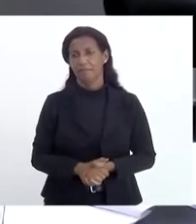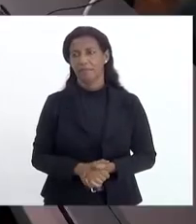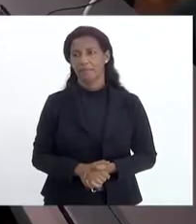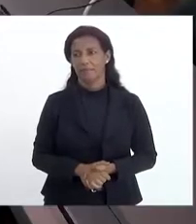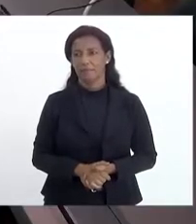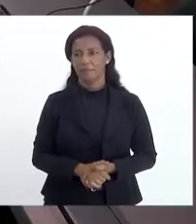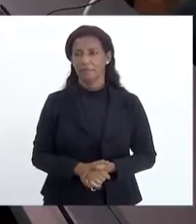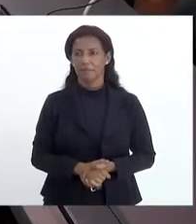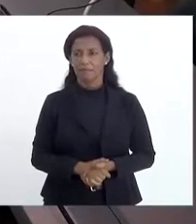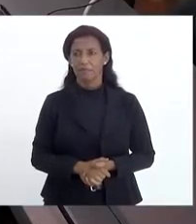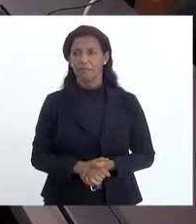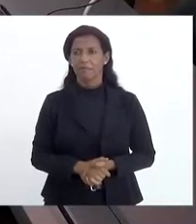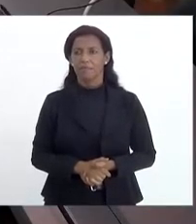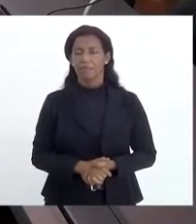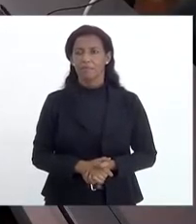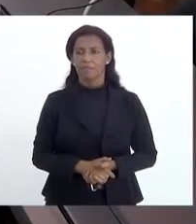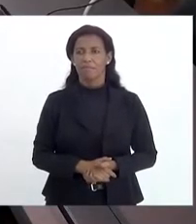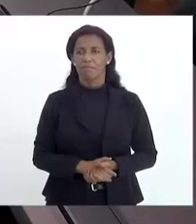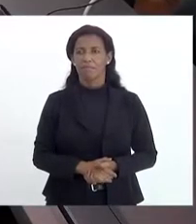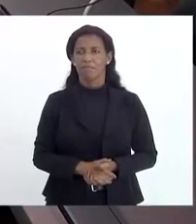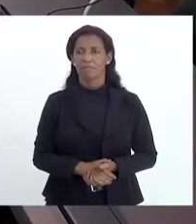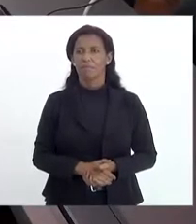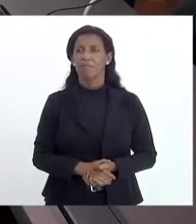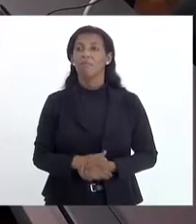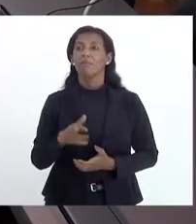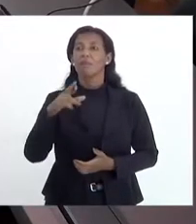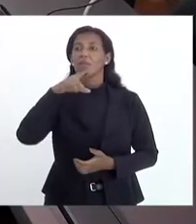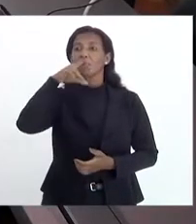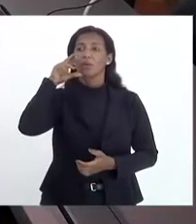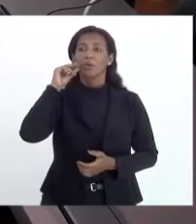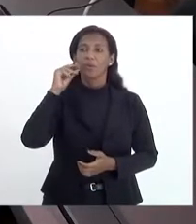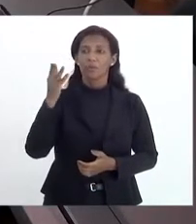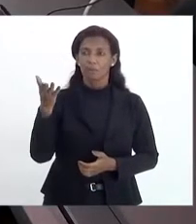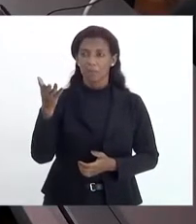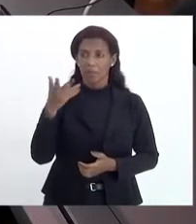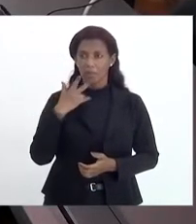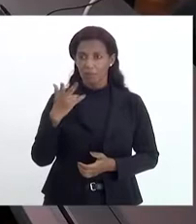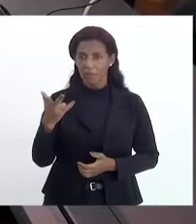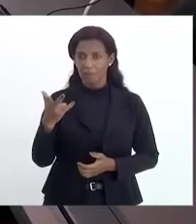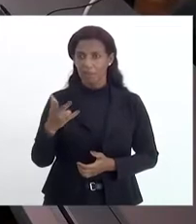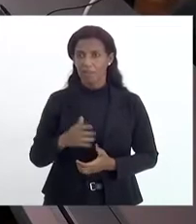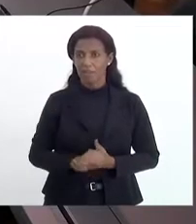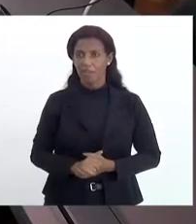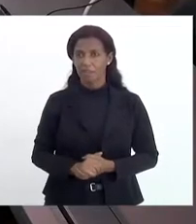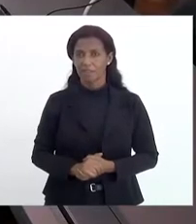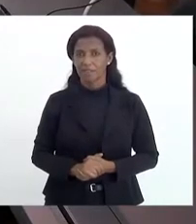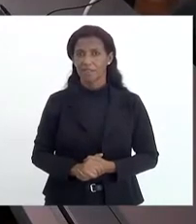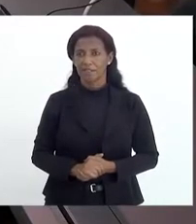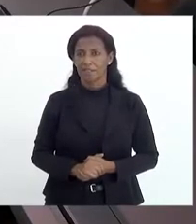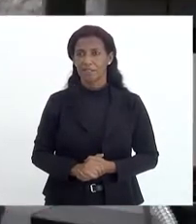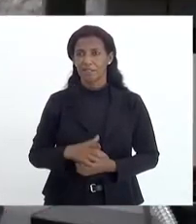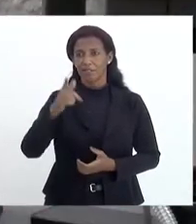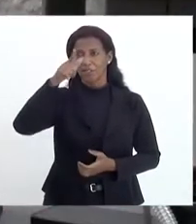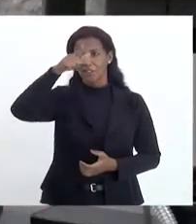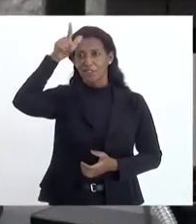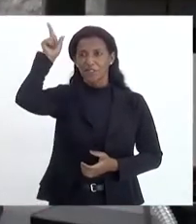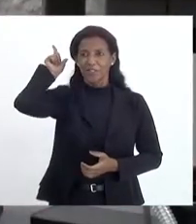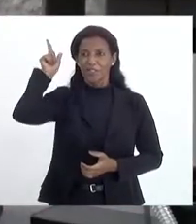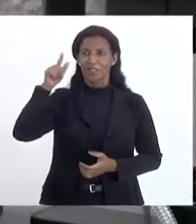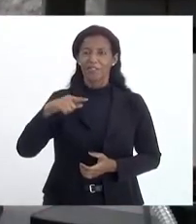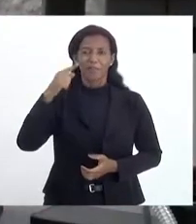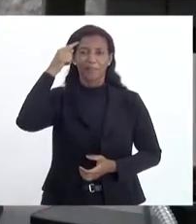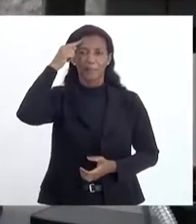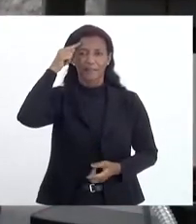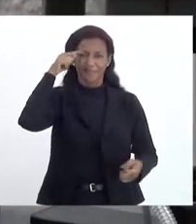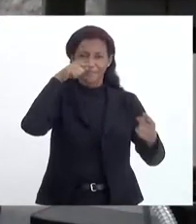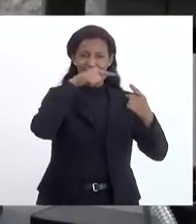Pedir de vista, deputado Luiz Paulo. Encerrada a discussão, deputado Zé Velho. Quando... Deixa eu entrar com uma defesa aqui rapidinho. Ok. Só para o Luiz Paulo levar o que eu estou